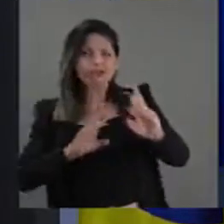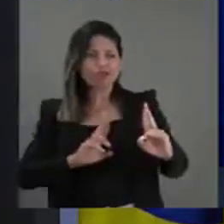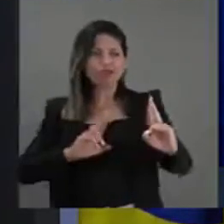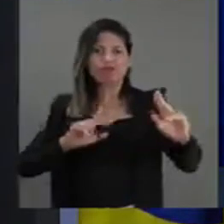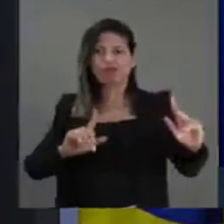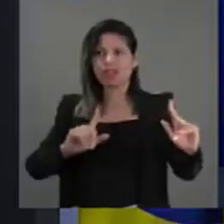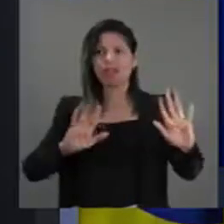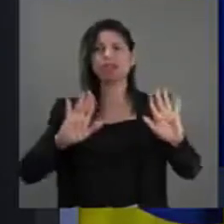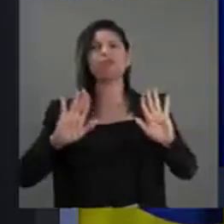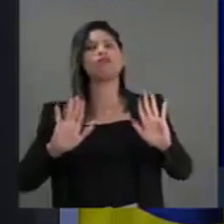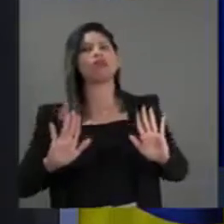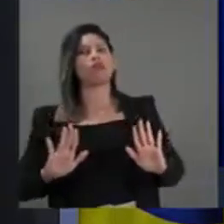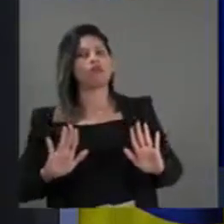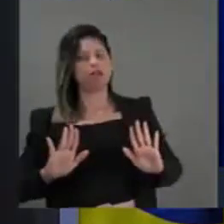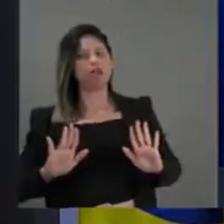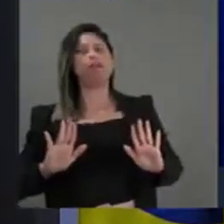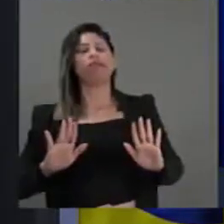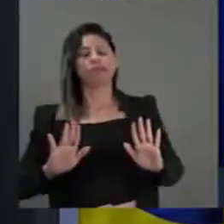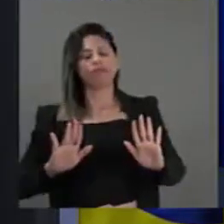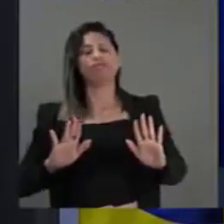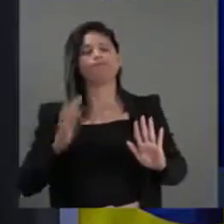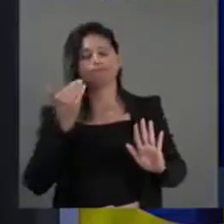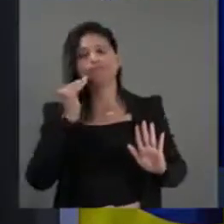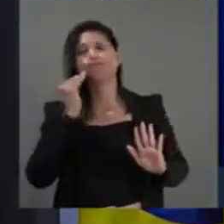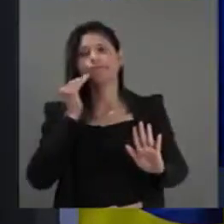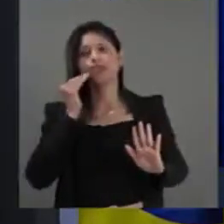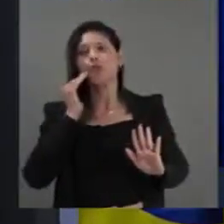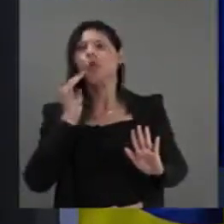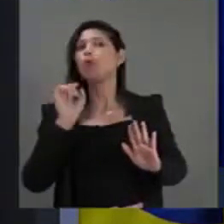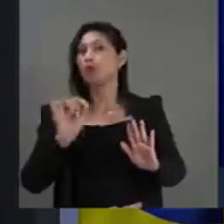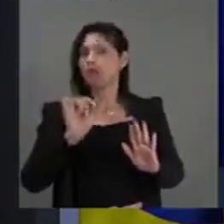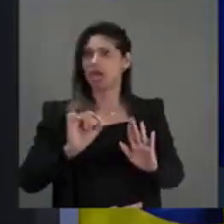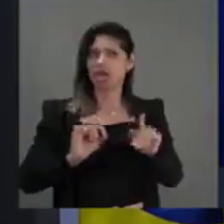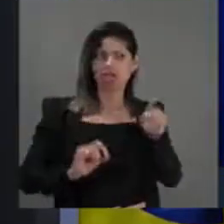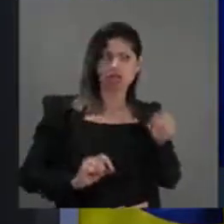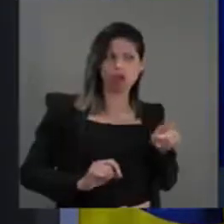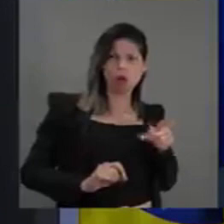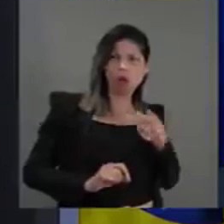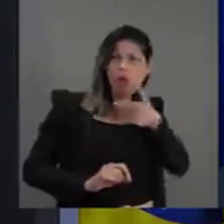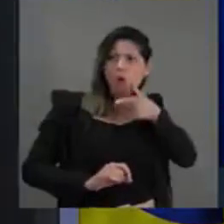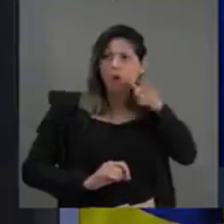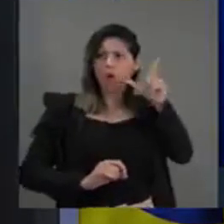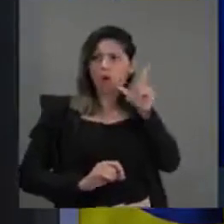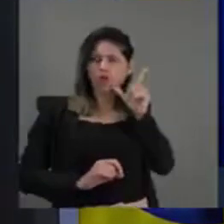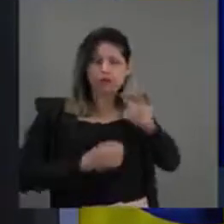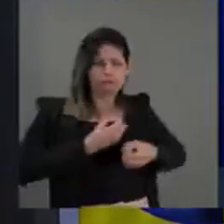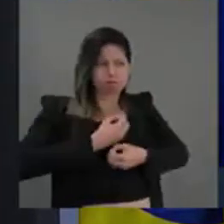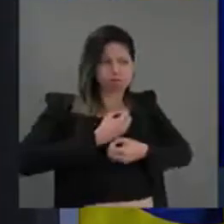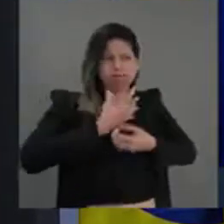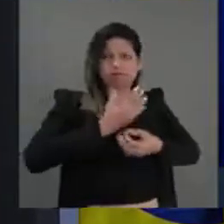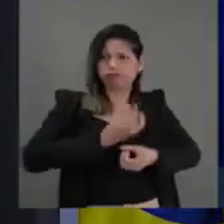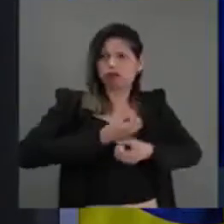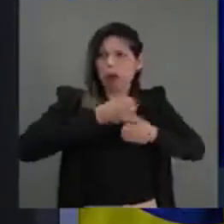reconheço que a repercussão de sua fala não é de um